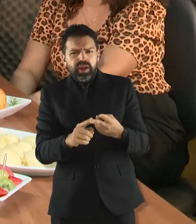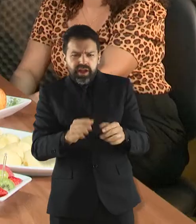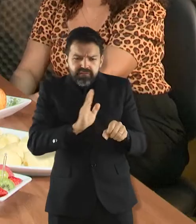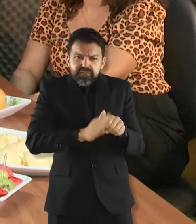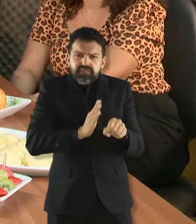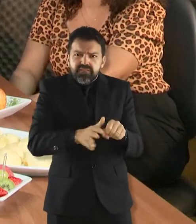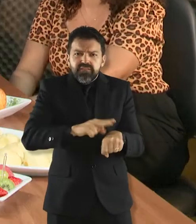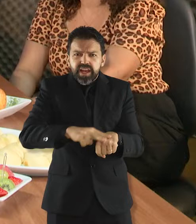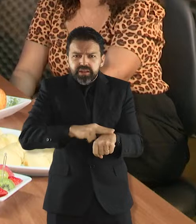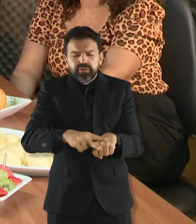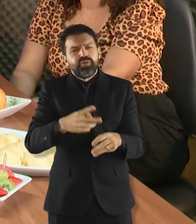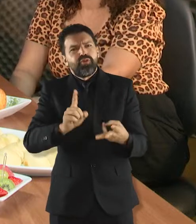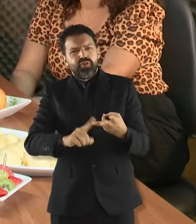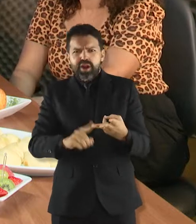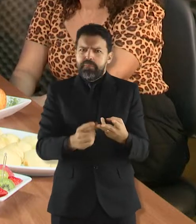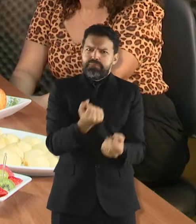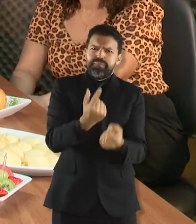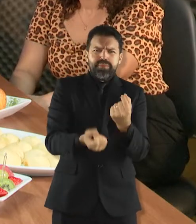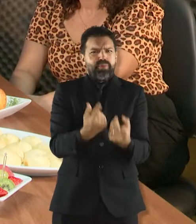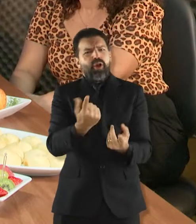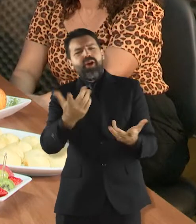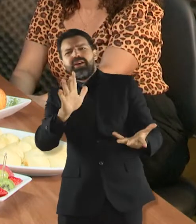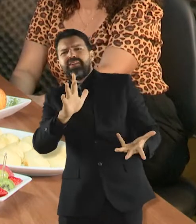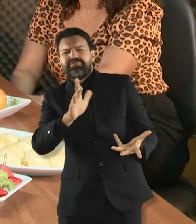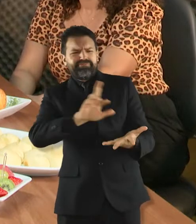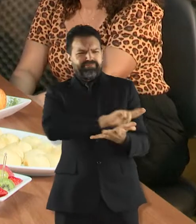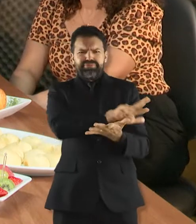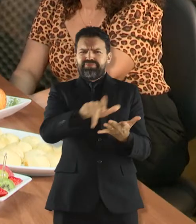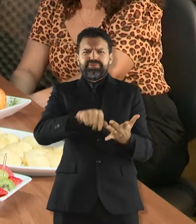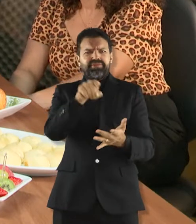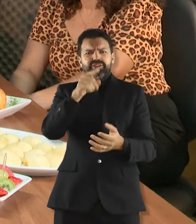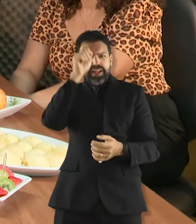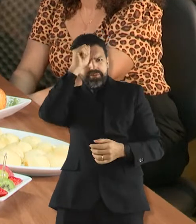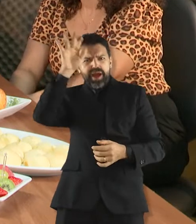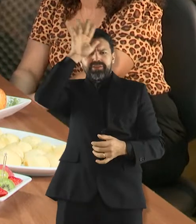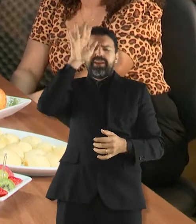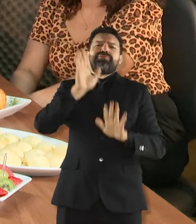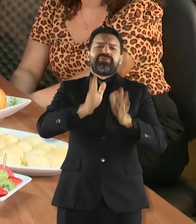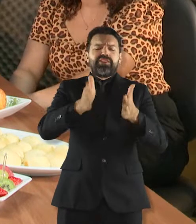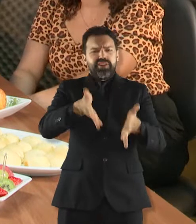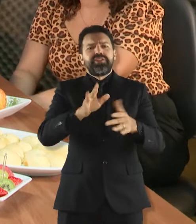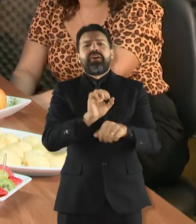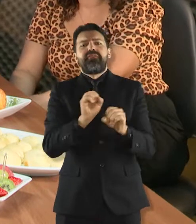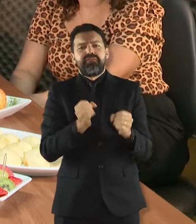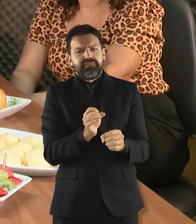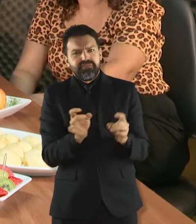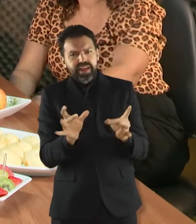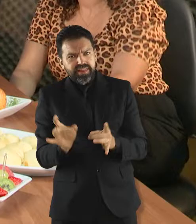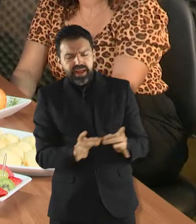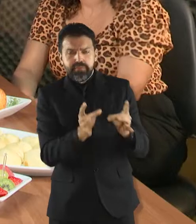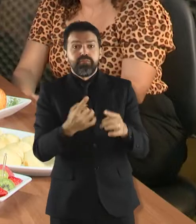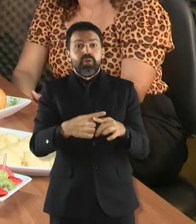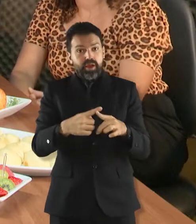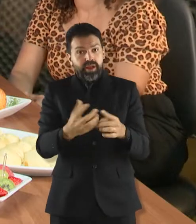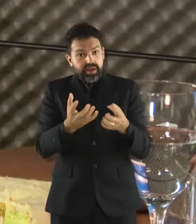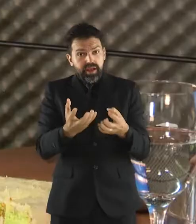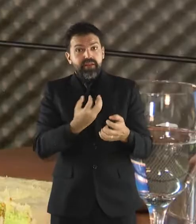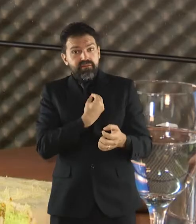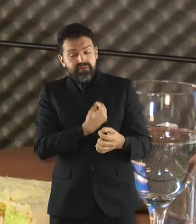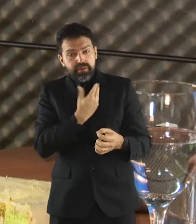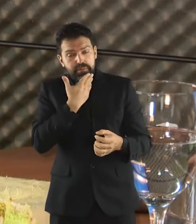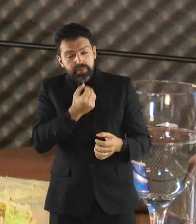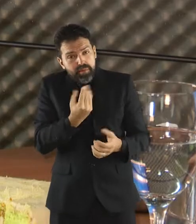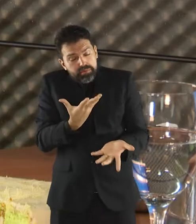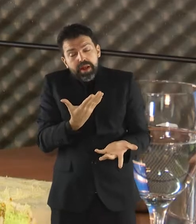vendemos pipoca, né? Enfim, tudo que você puder imaginar, a gente vendeu, entendeu? Para sobreviver. Que legal. Morávamos ali na